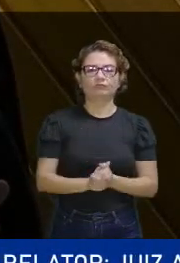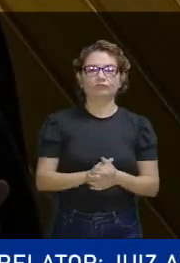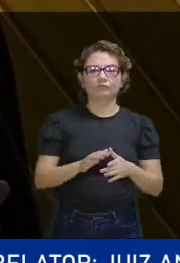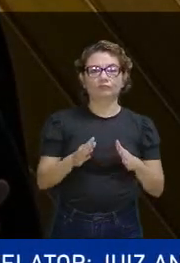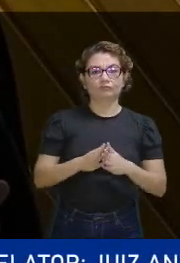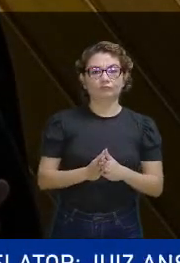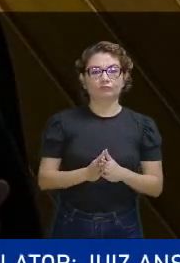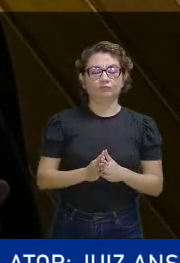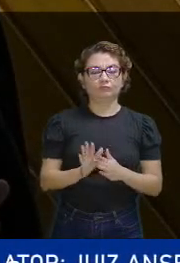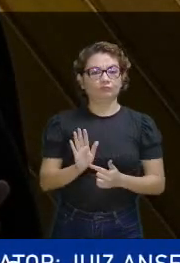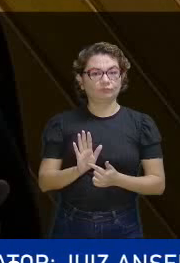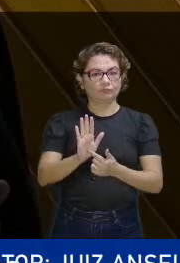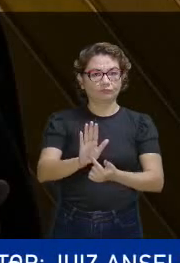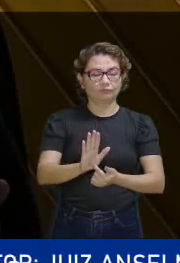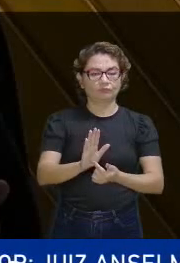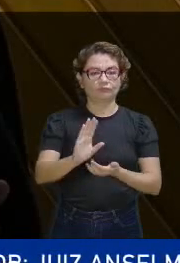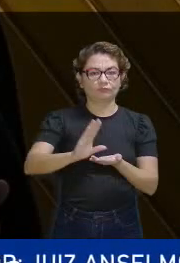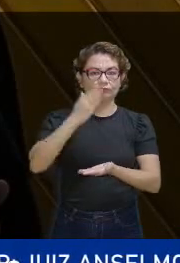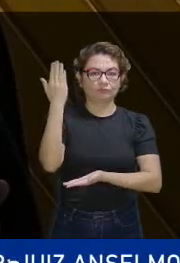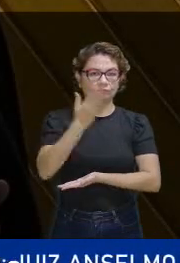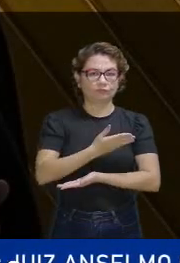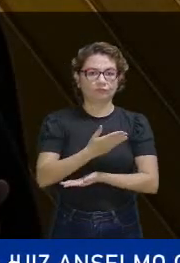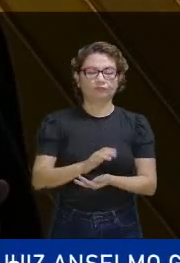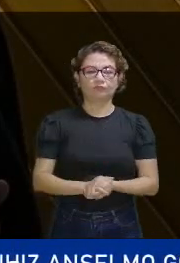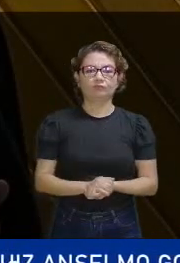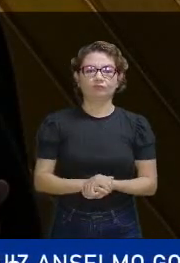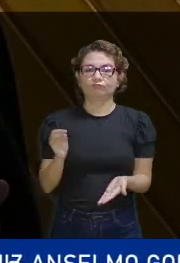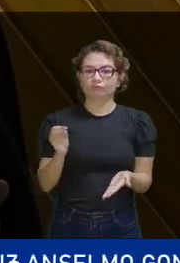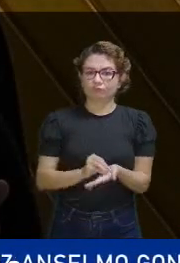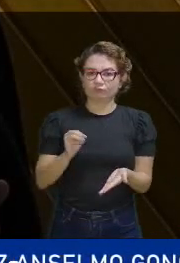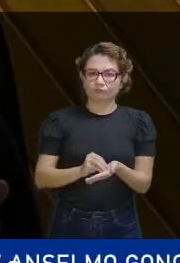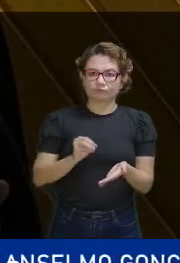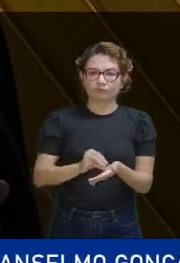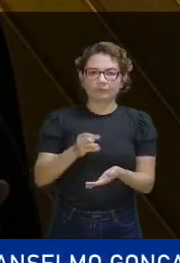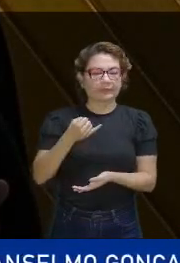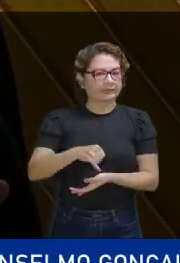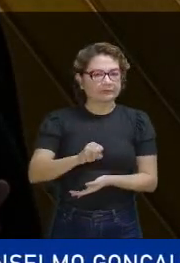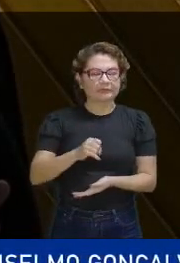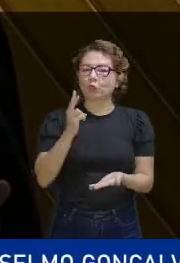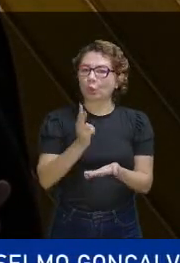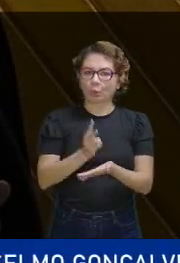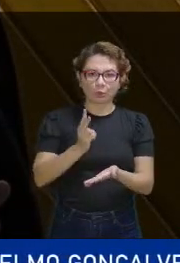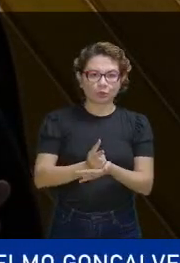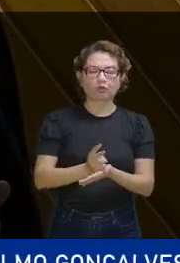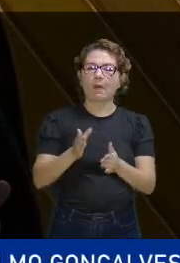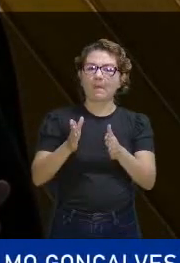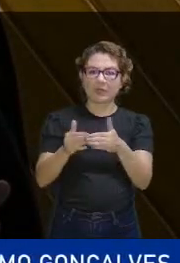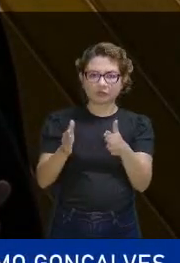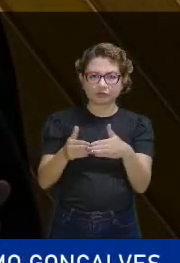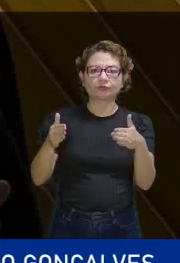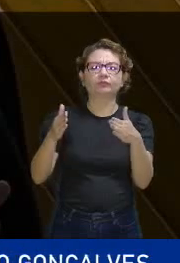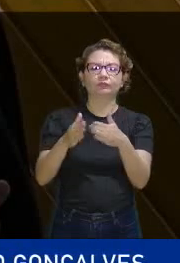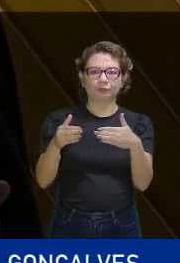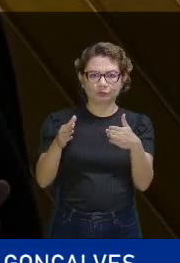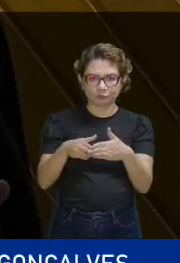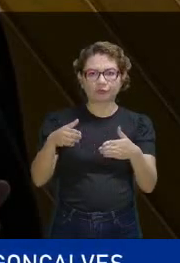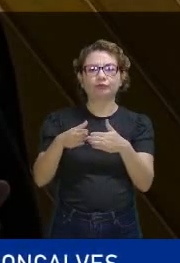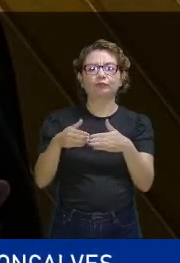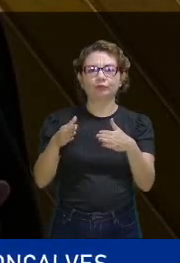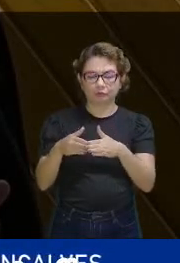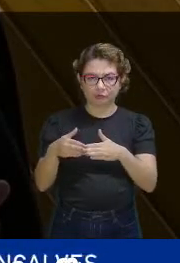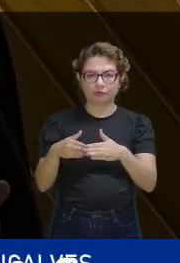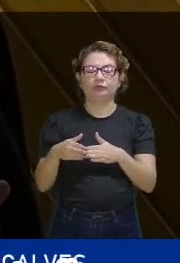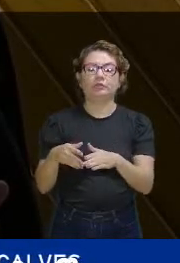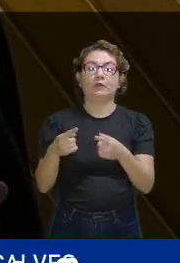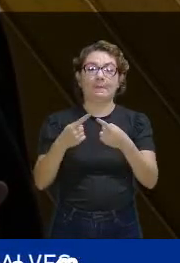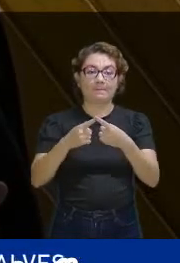as contas devem ser julgadas como não prestadas caso a omissão persista, mesmo após a regular citação da agremiação e